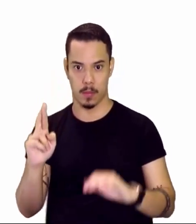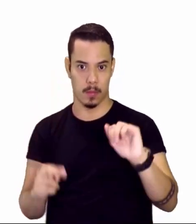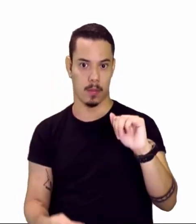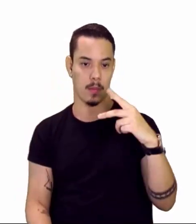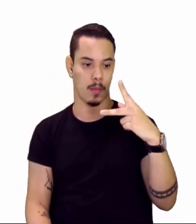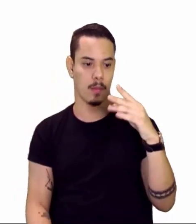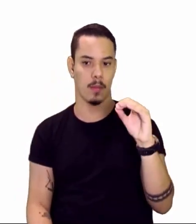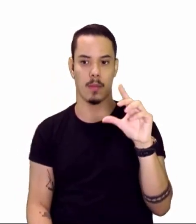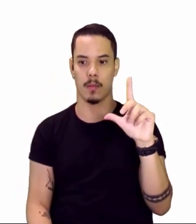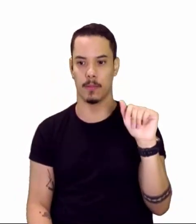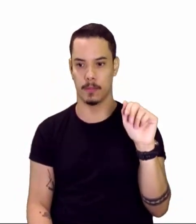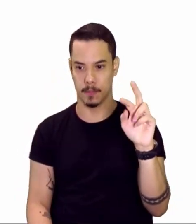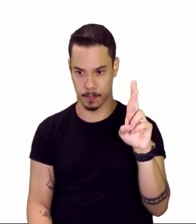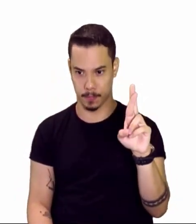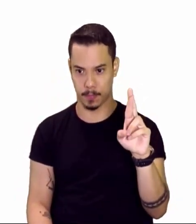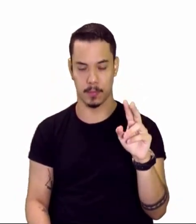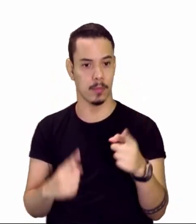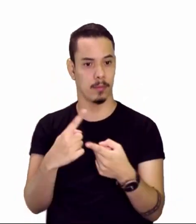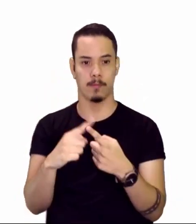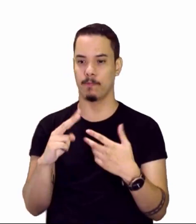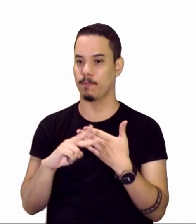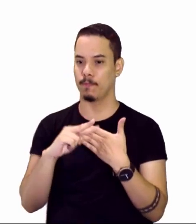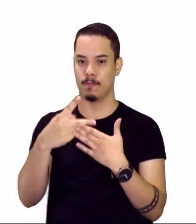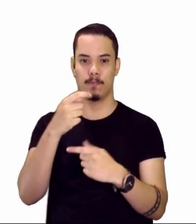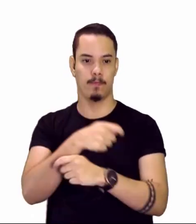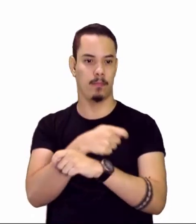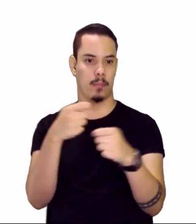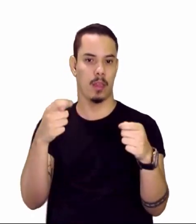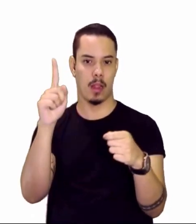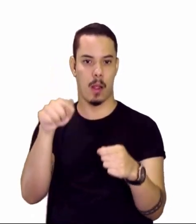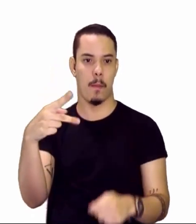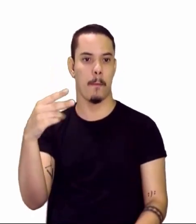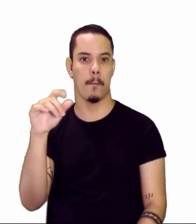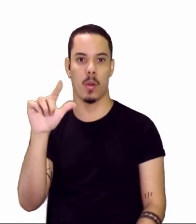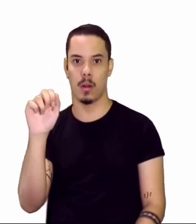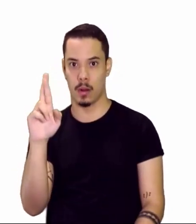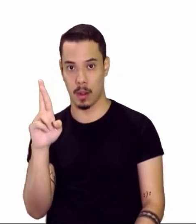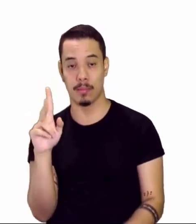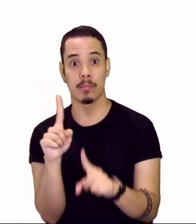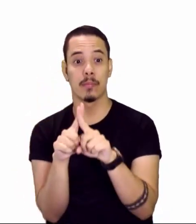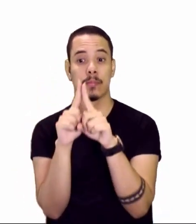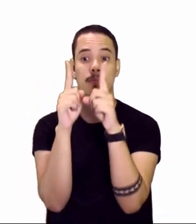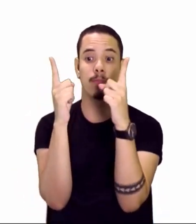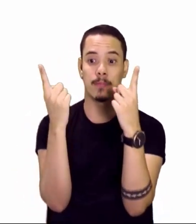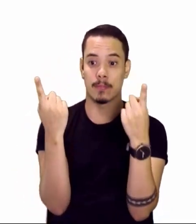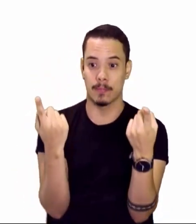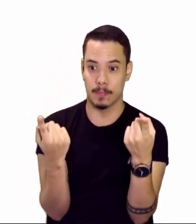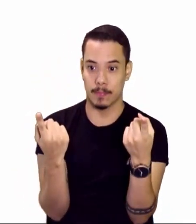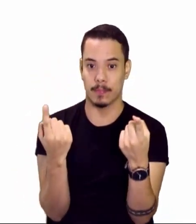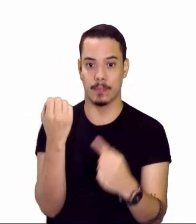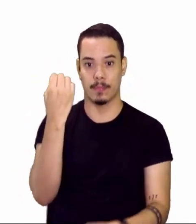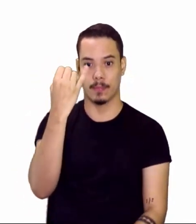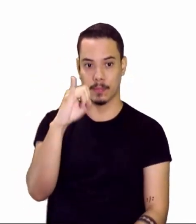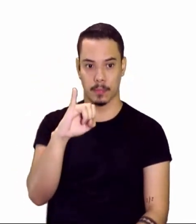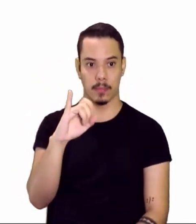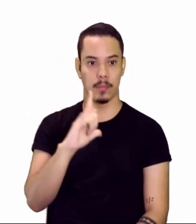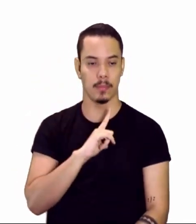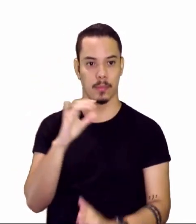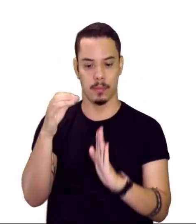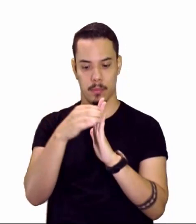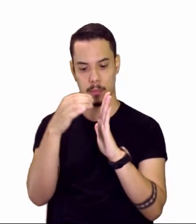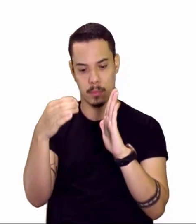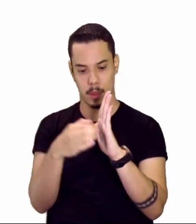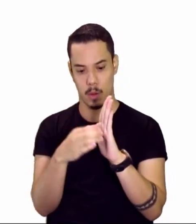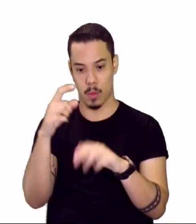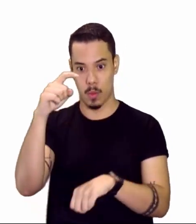consequentemente, a molécula ela é polar. No entanto, quando o momento